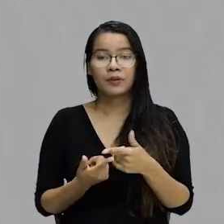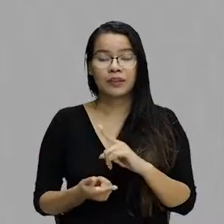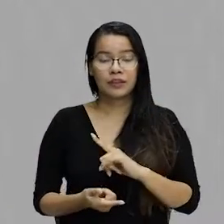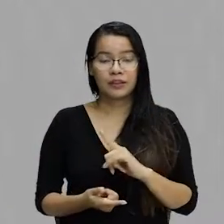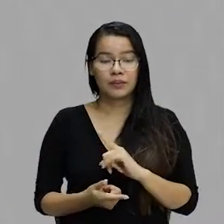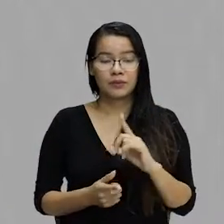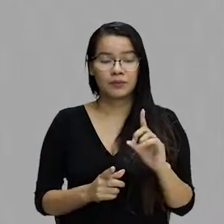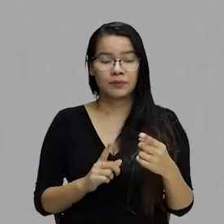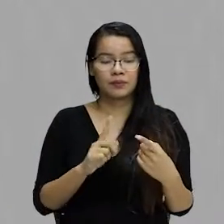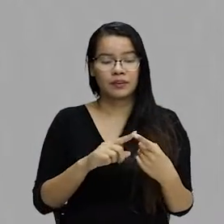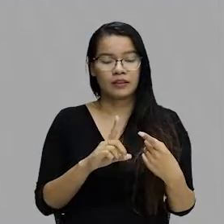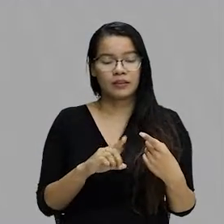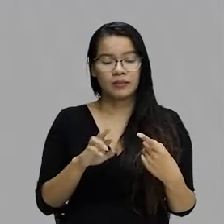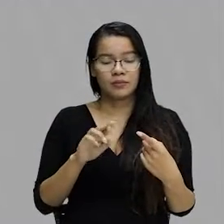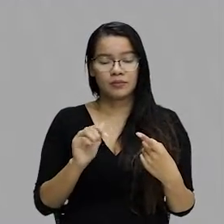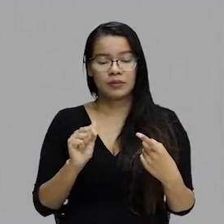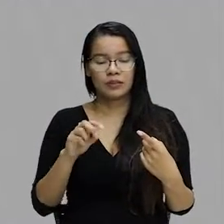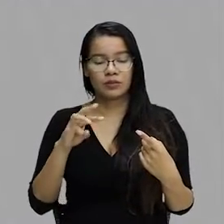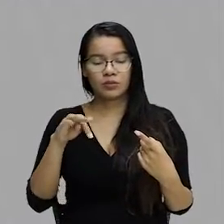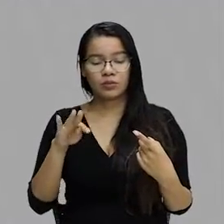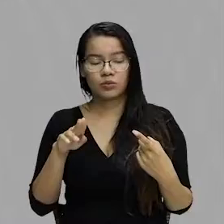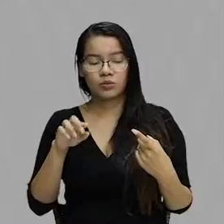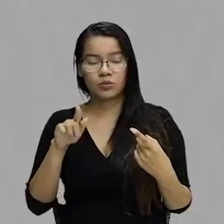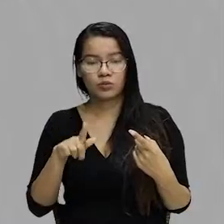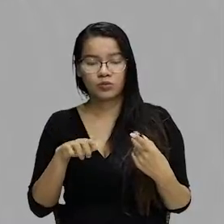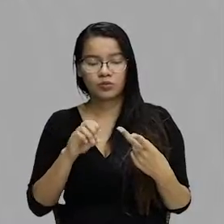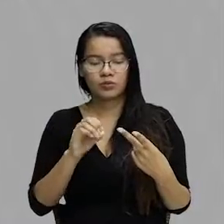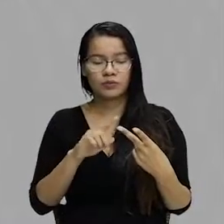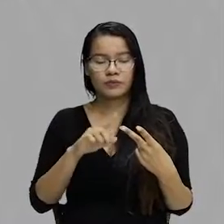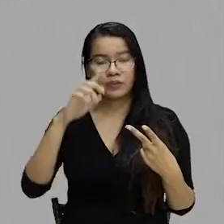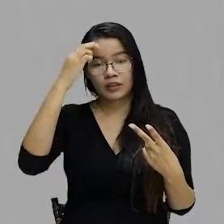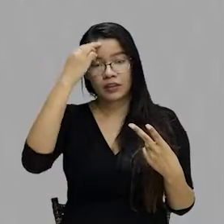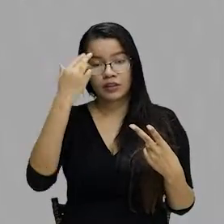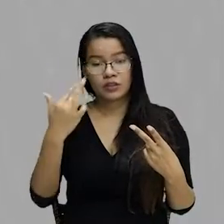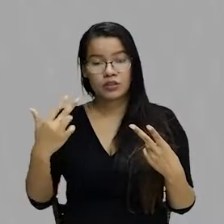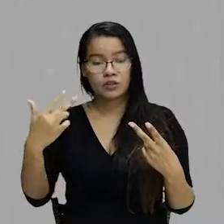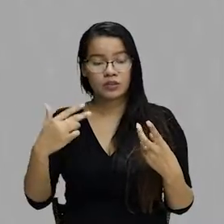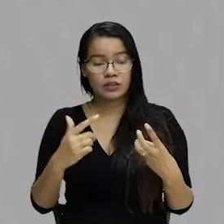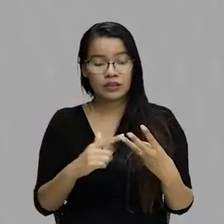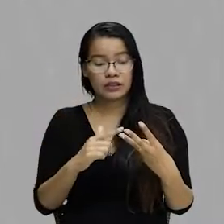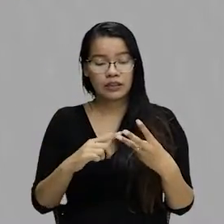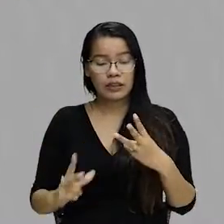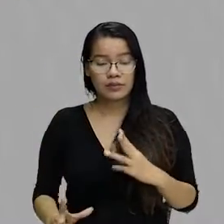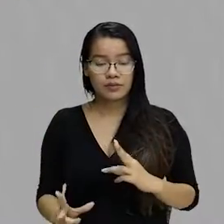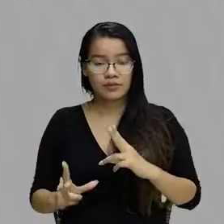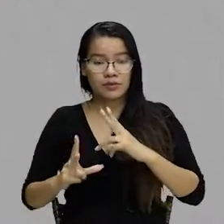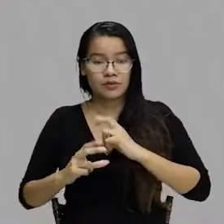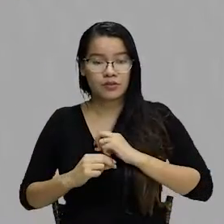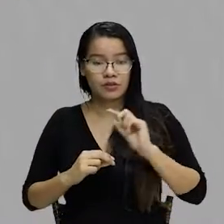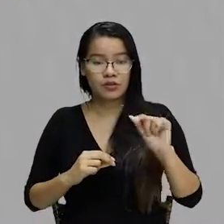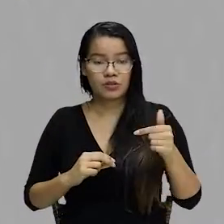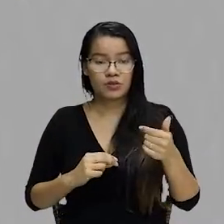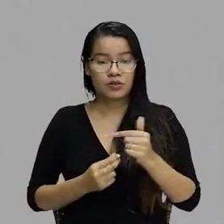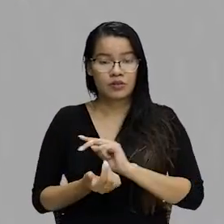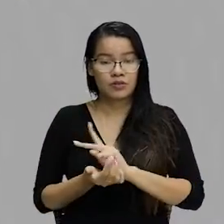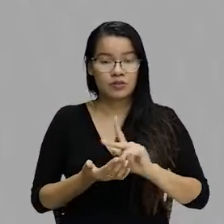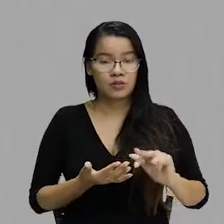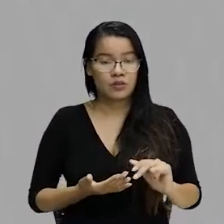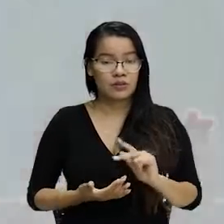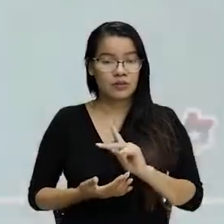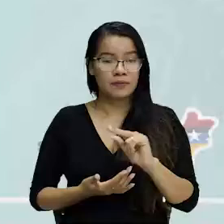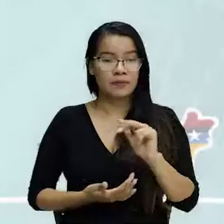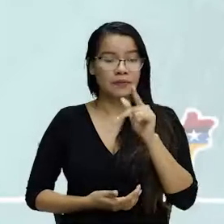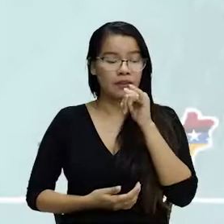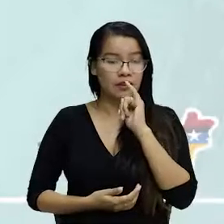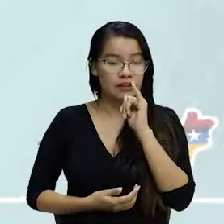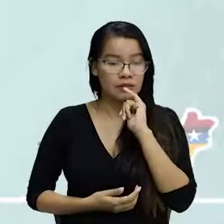autor da peça, ele tem a história, que é a peça em si, ele tem os personagens que fazem parte da peça, entre outras coisas. Por exemplo,